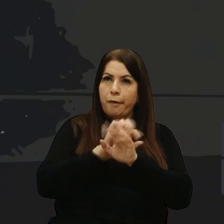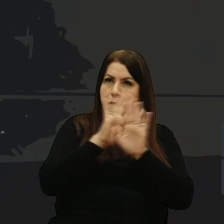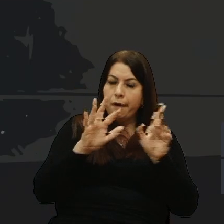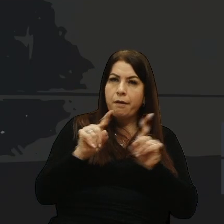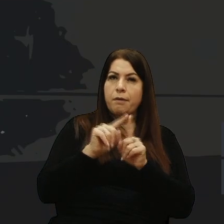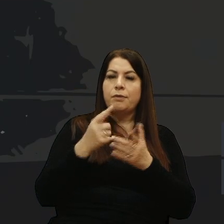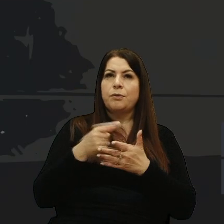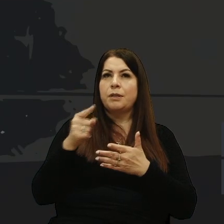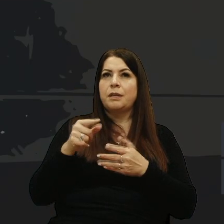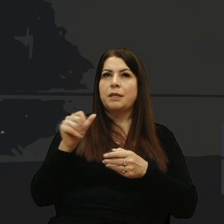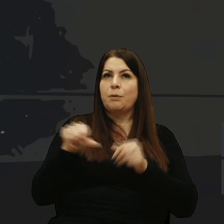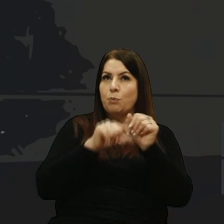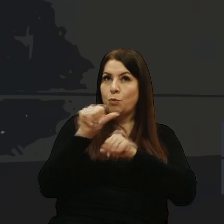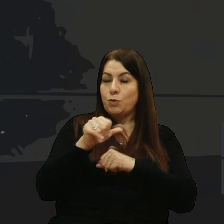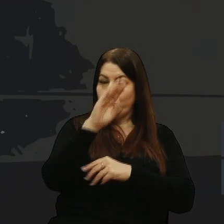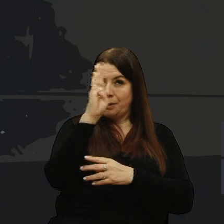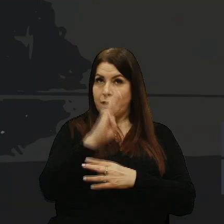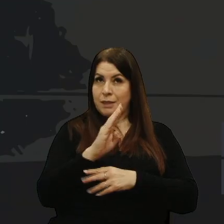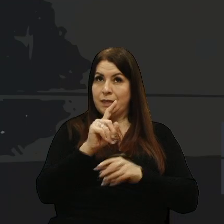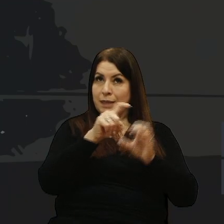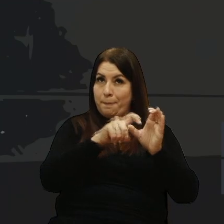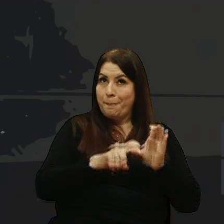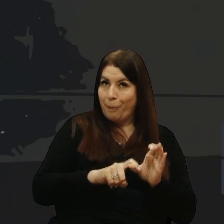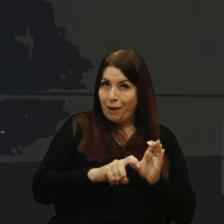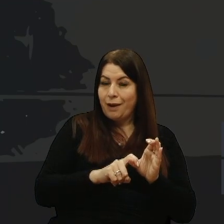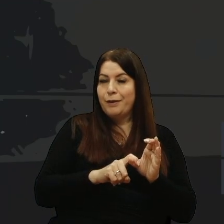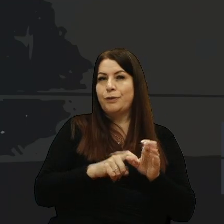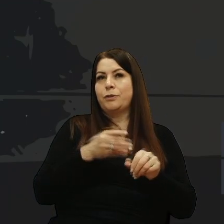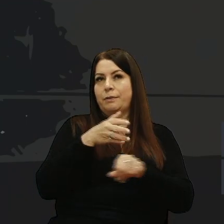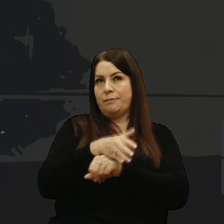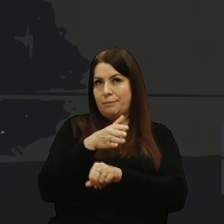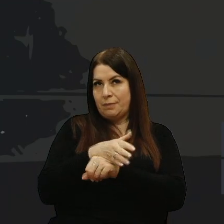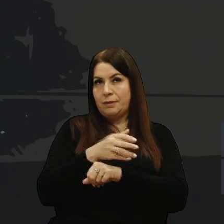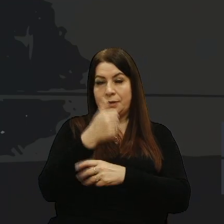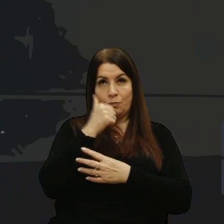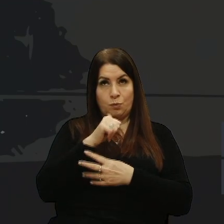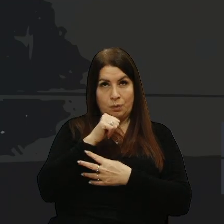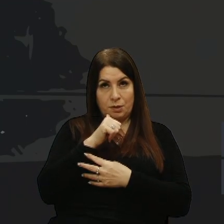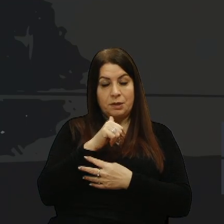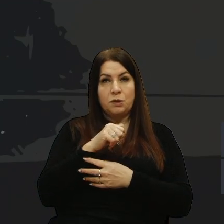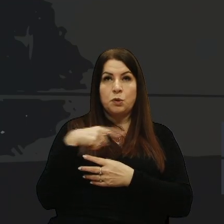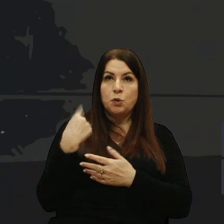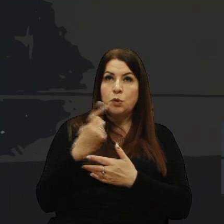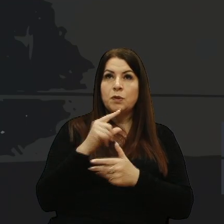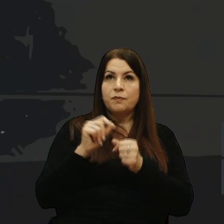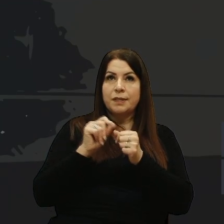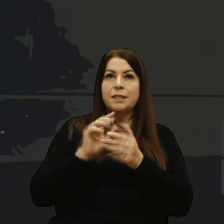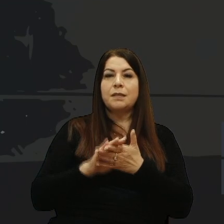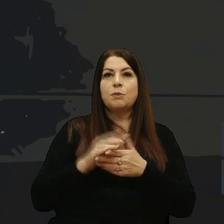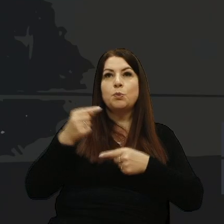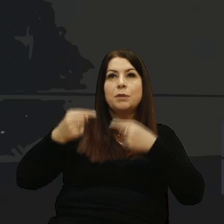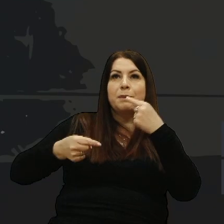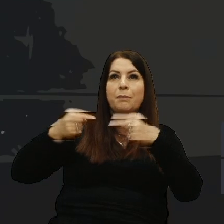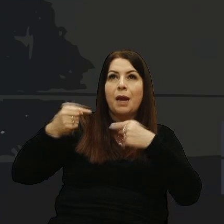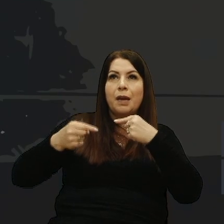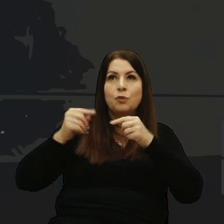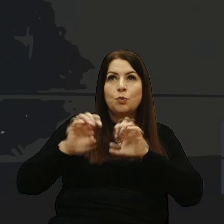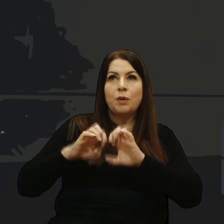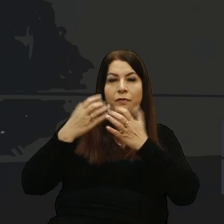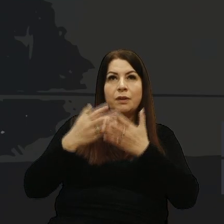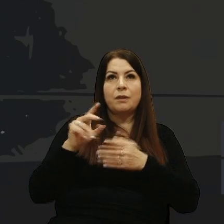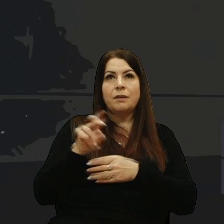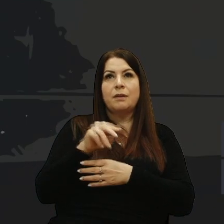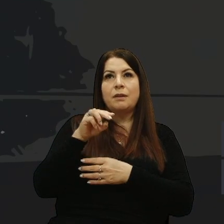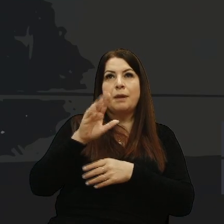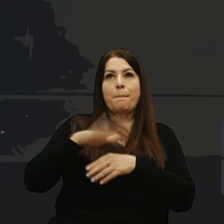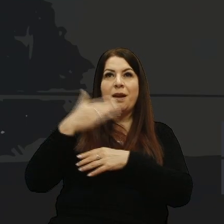de que a renovação do Brasil depende muito da participação das mulheres, nós fizemos um debate, um evento chamado